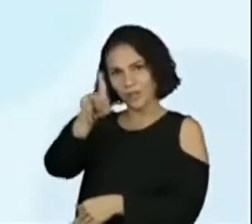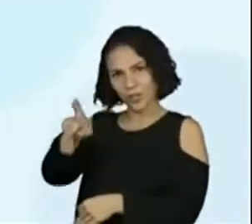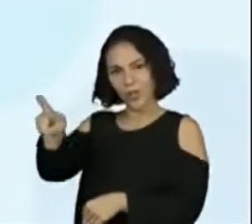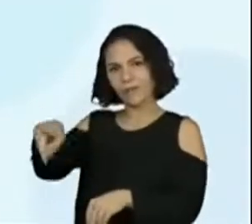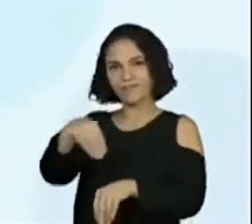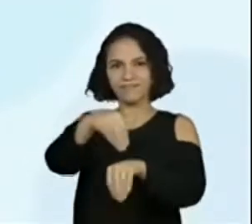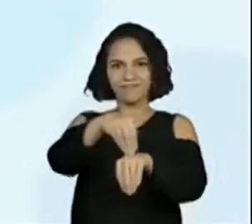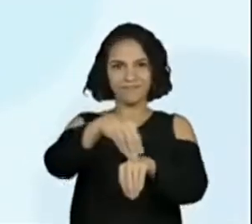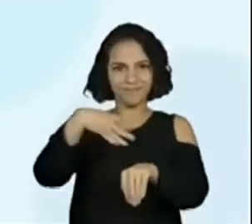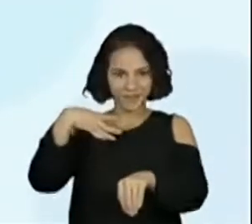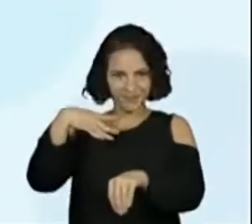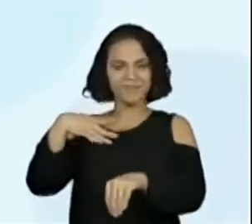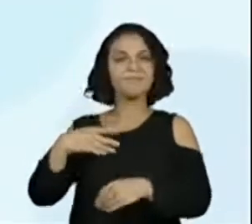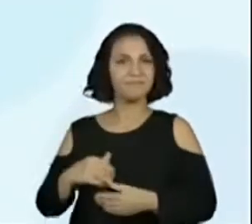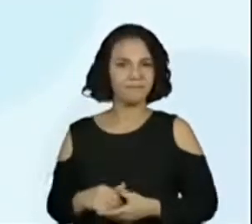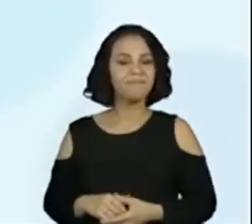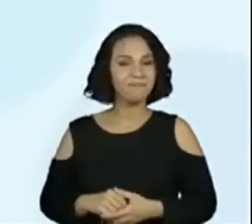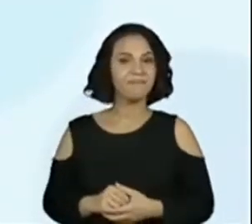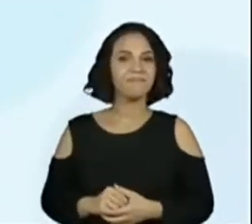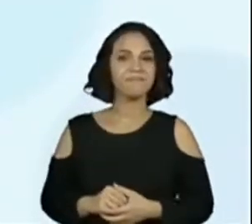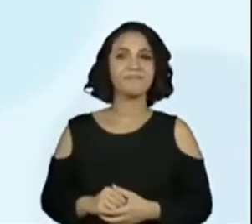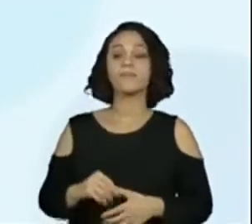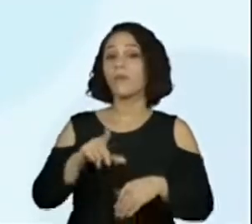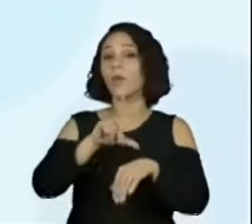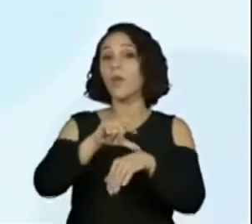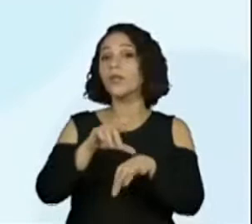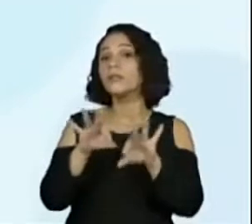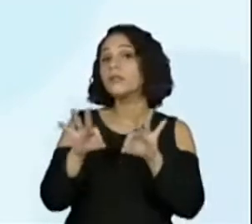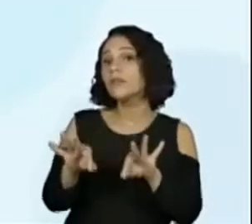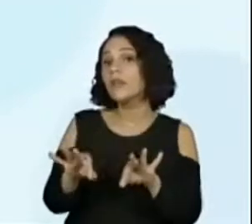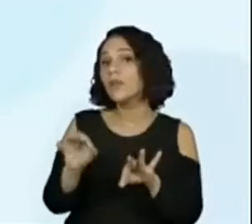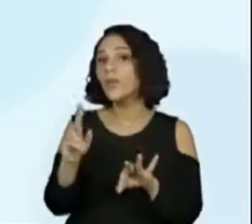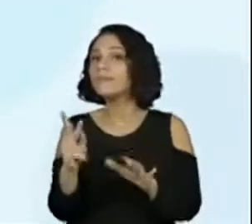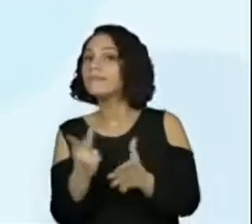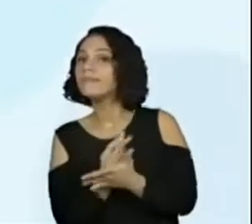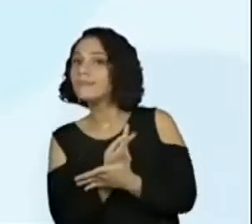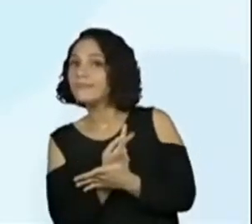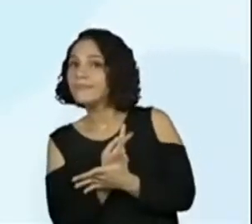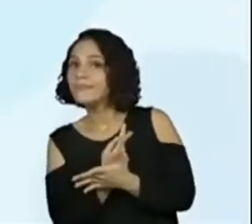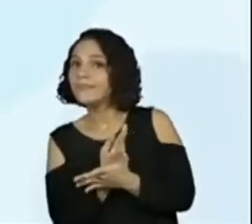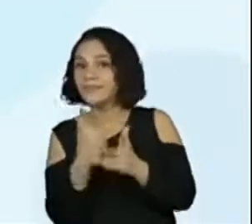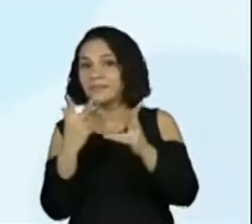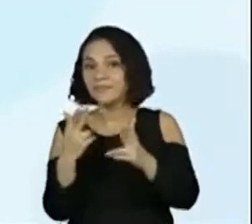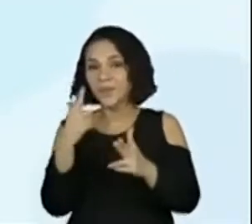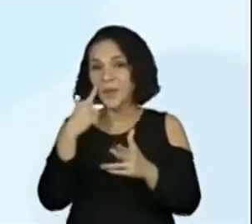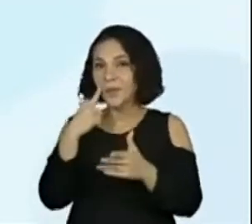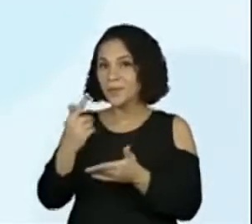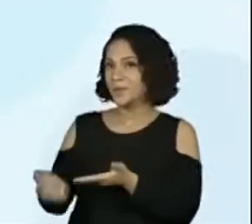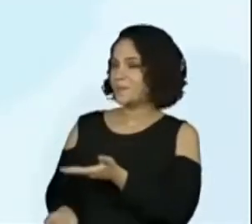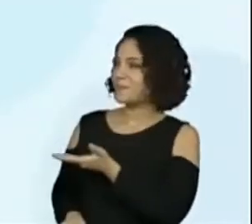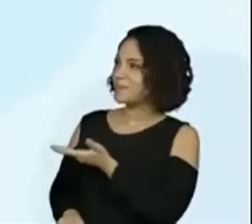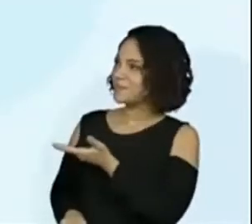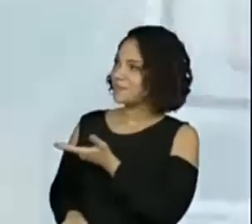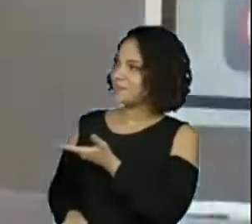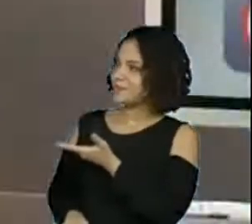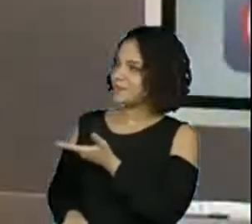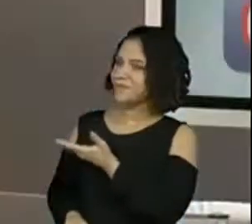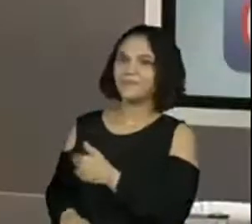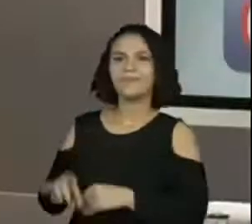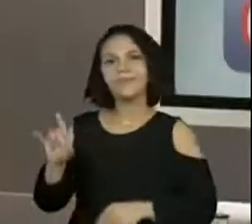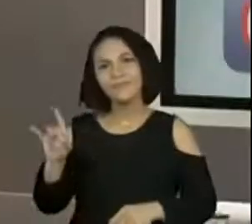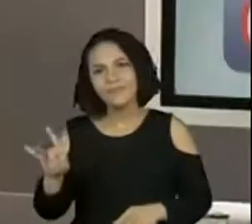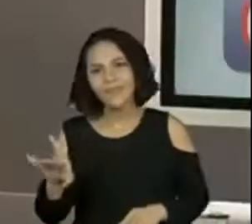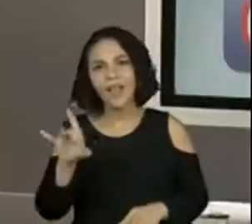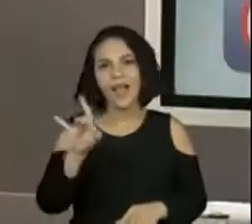vai confirmar se vocês colocaram o horário certo ou não, como fica o relógio para